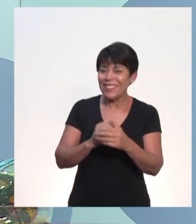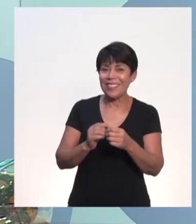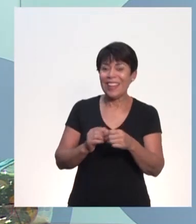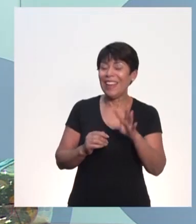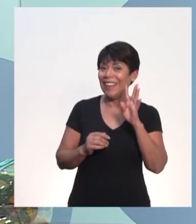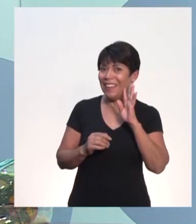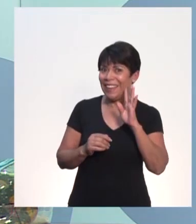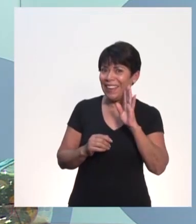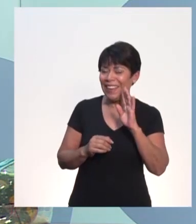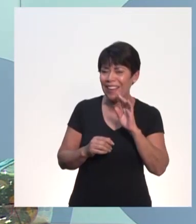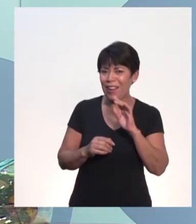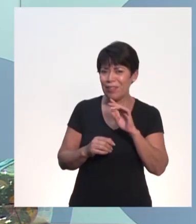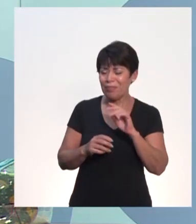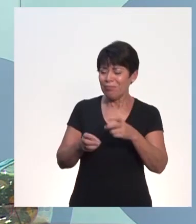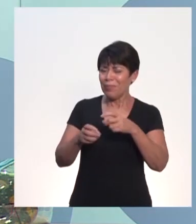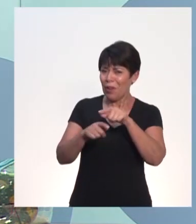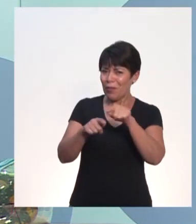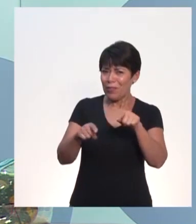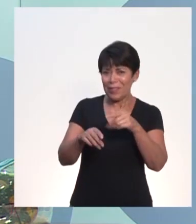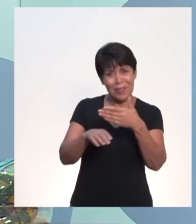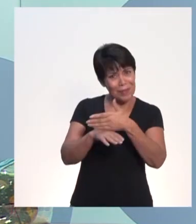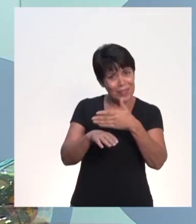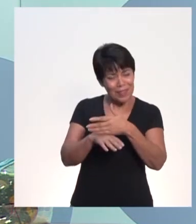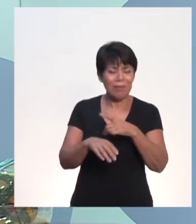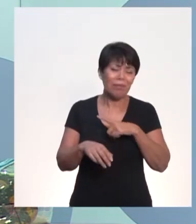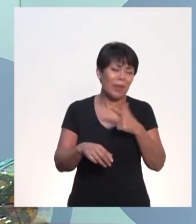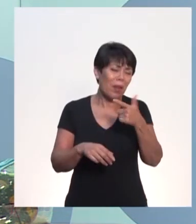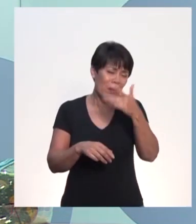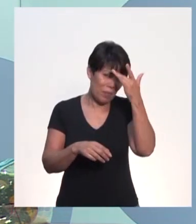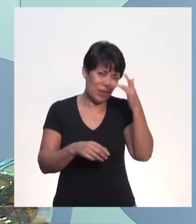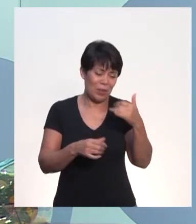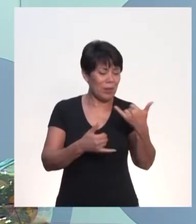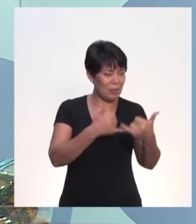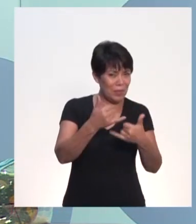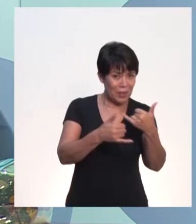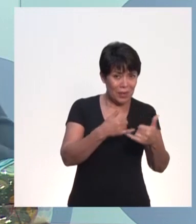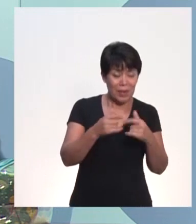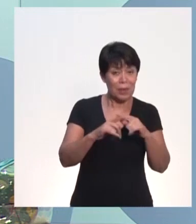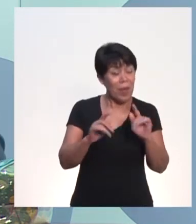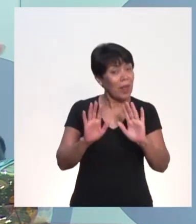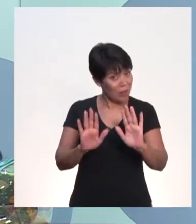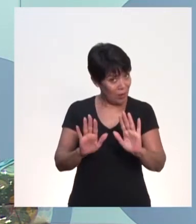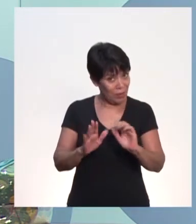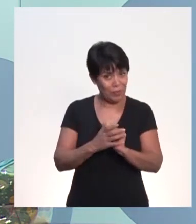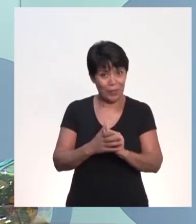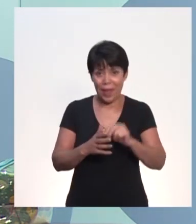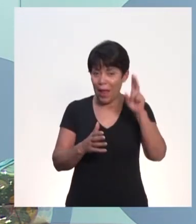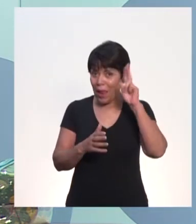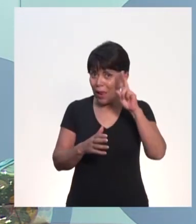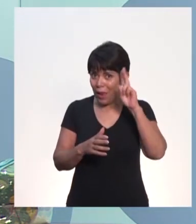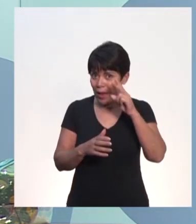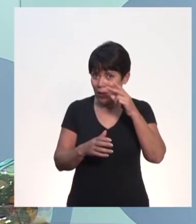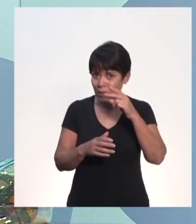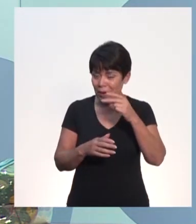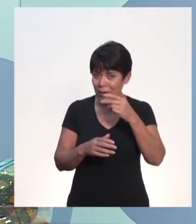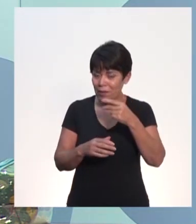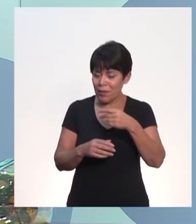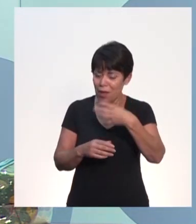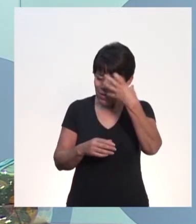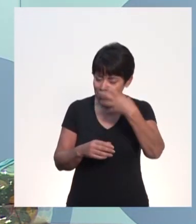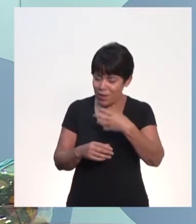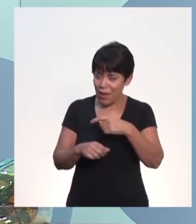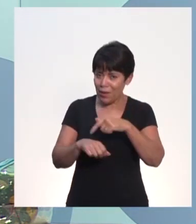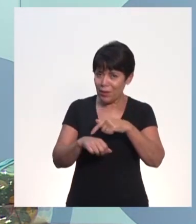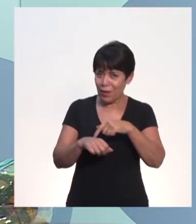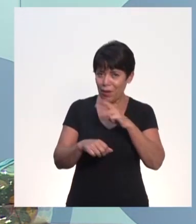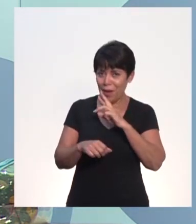legal ver vocês participando. Obviamente, tem gente brincando também, mas faz parte. Mas lembrem de também ser sérios aí na hora de fazer o chat, de